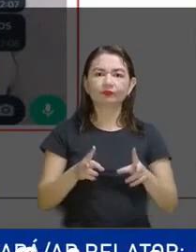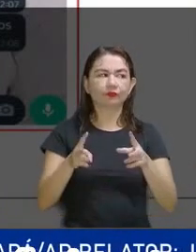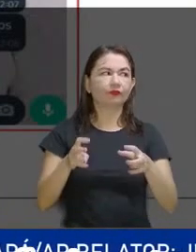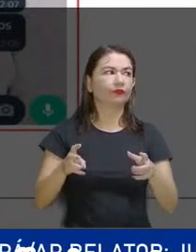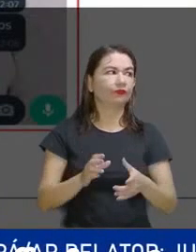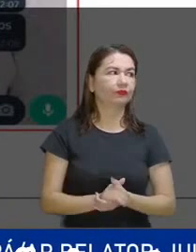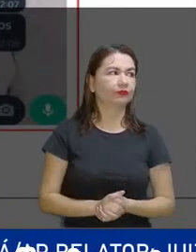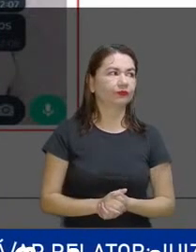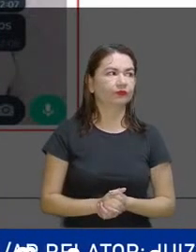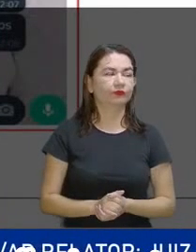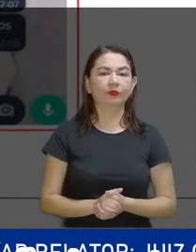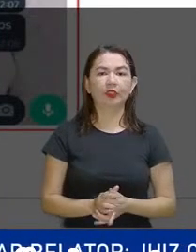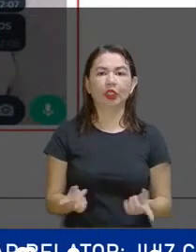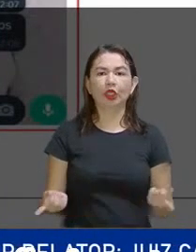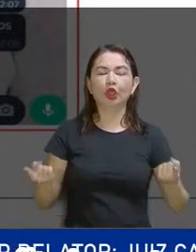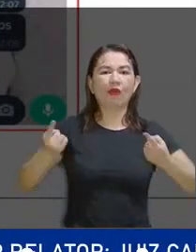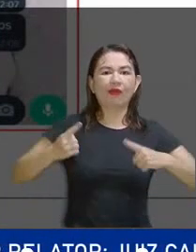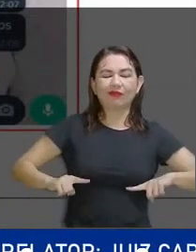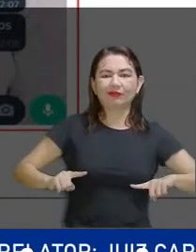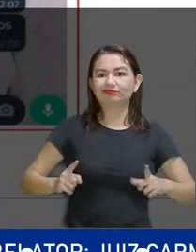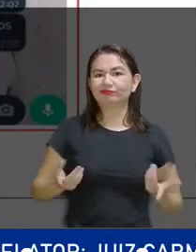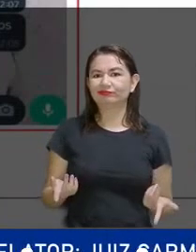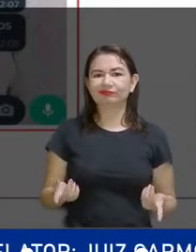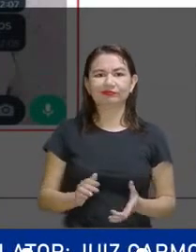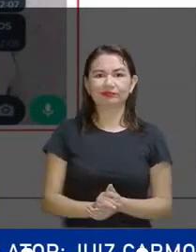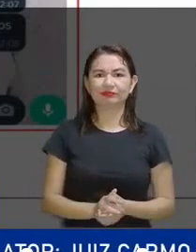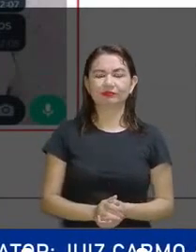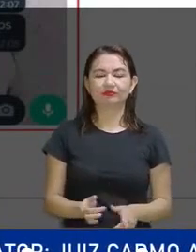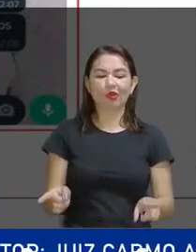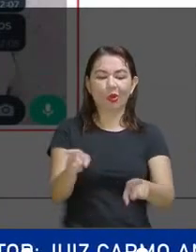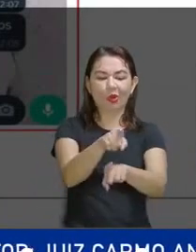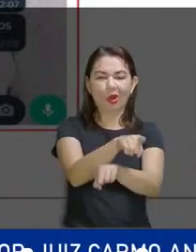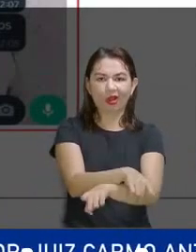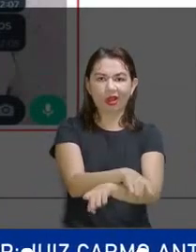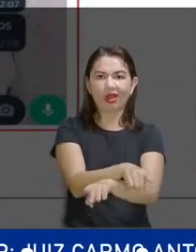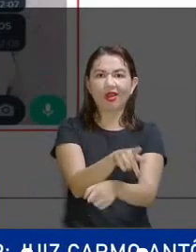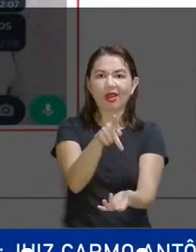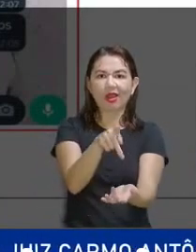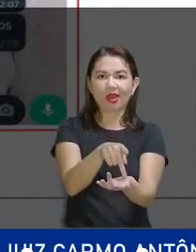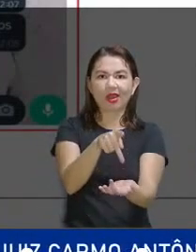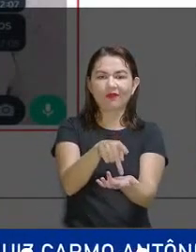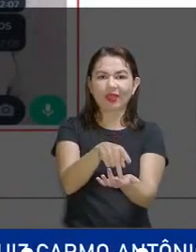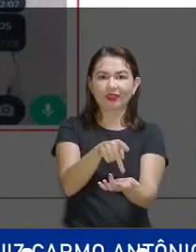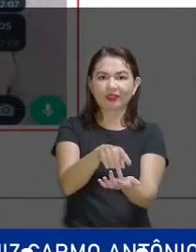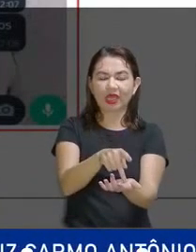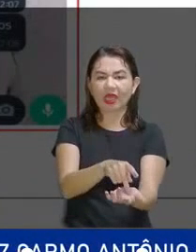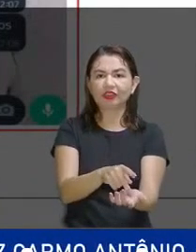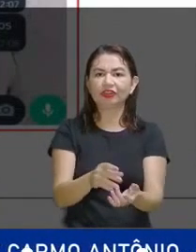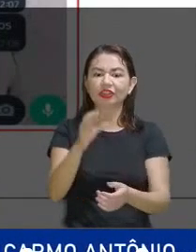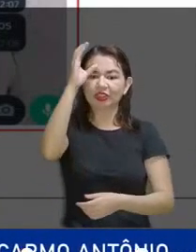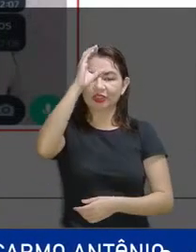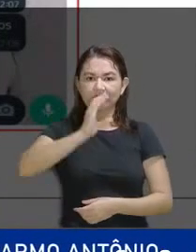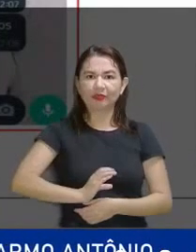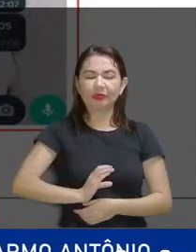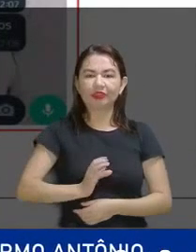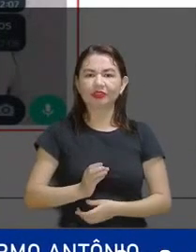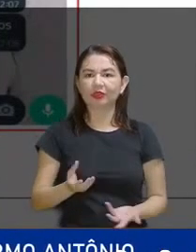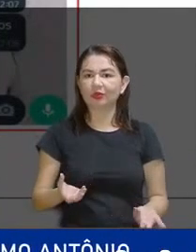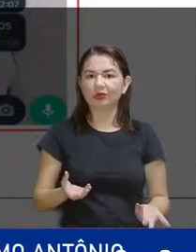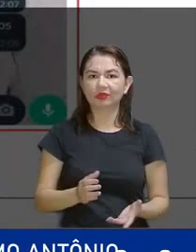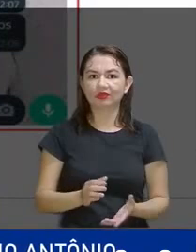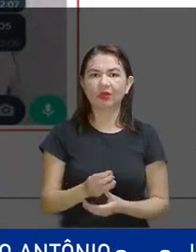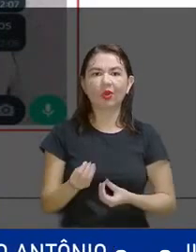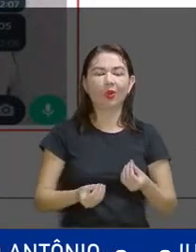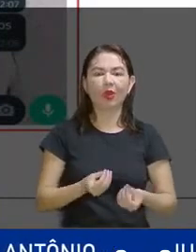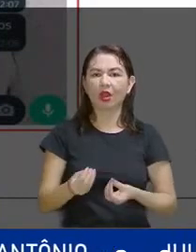no absoluto descompasso entre a prestação de contas de campanha e a realidade a ela subjacente, visto que a campanha se valeu